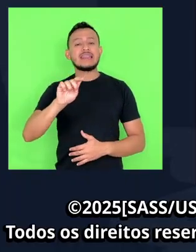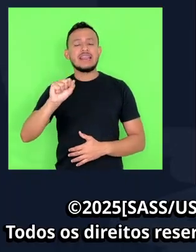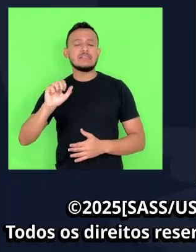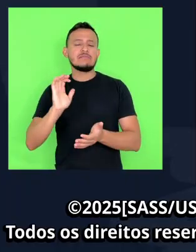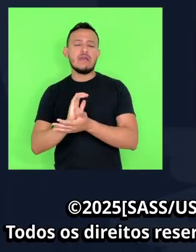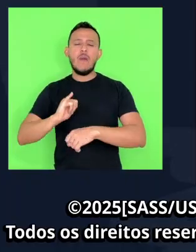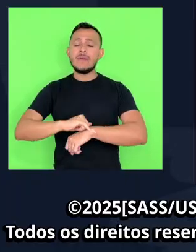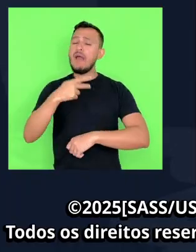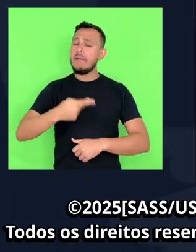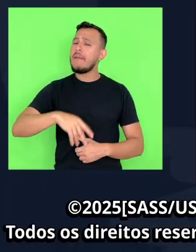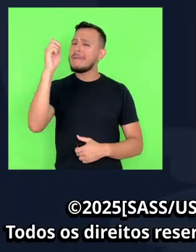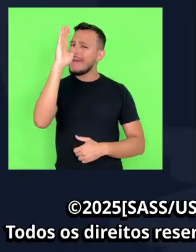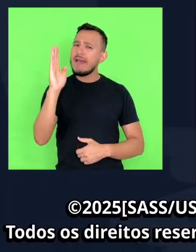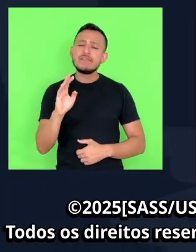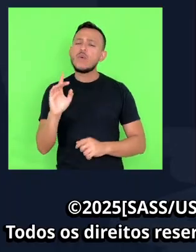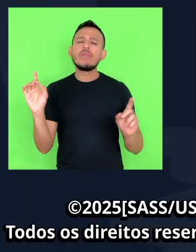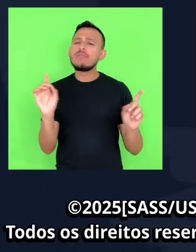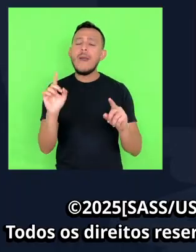Ele traz não só o Brasil, mas